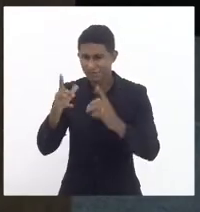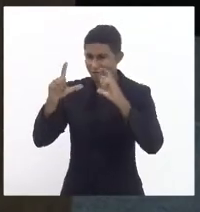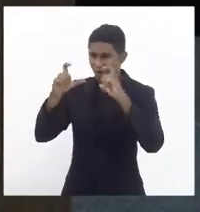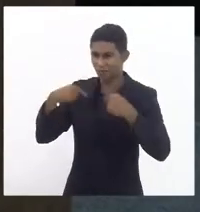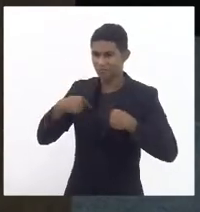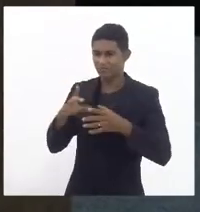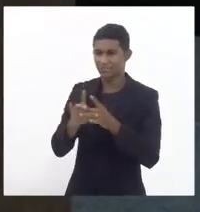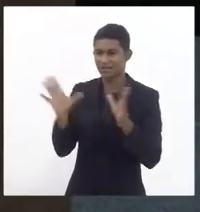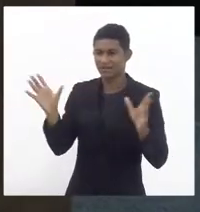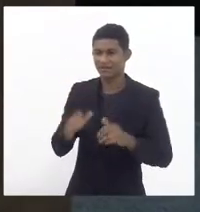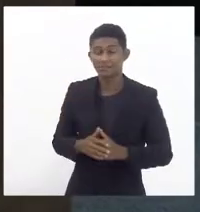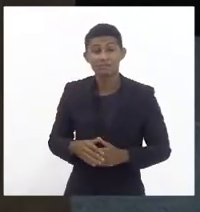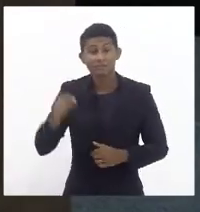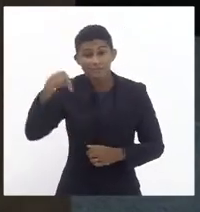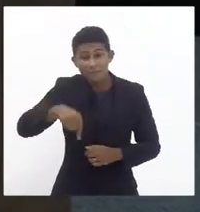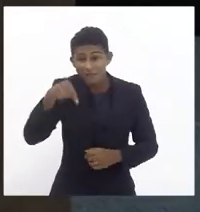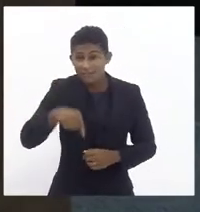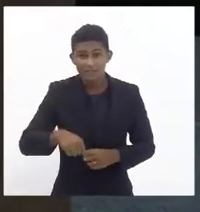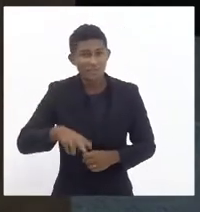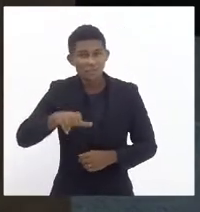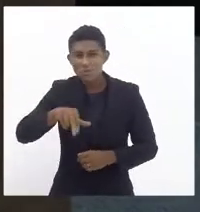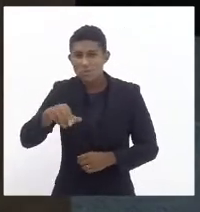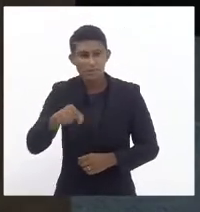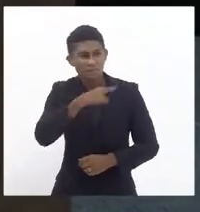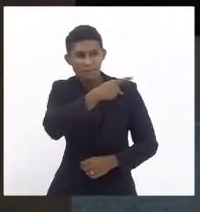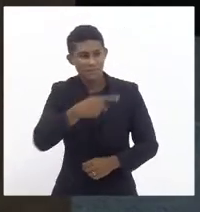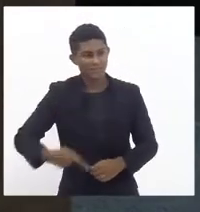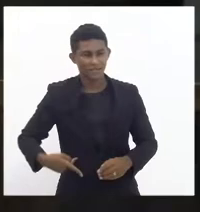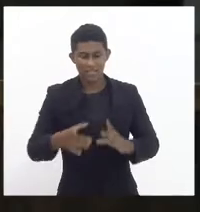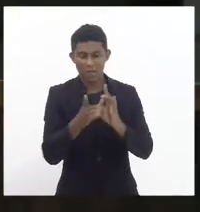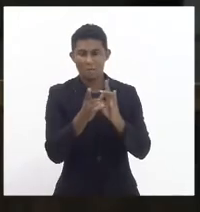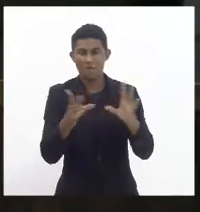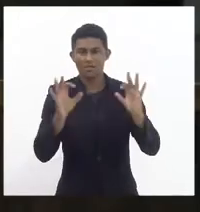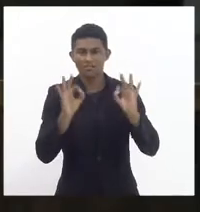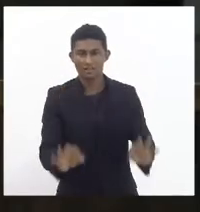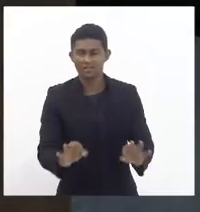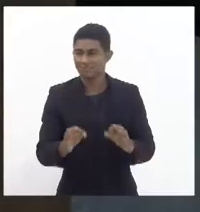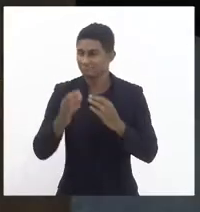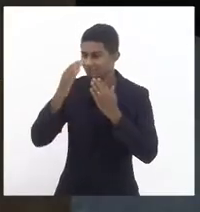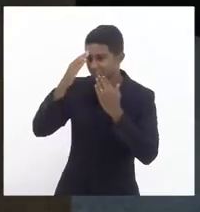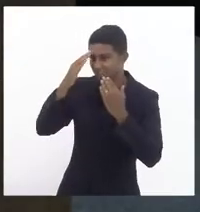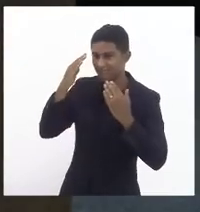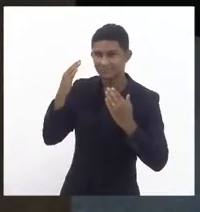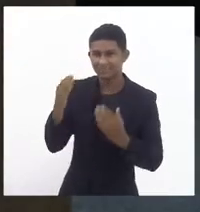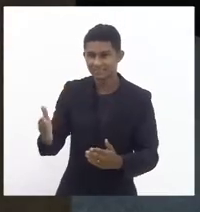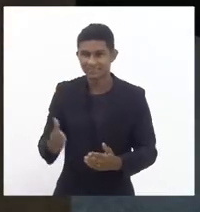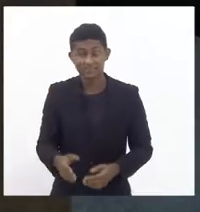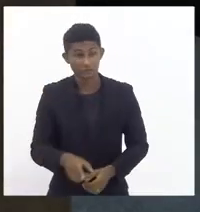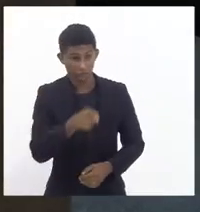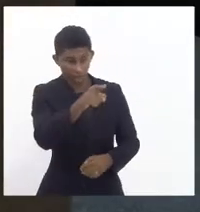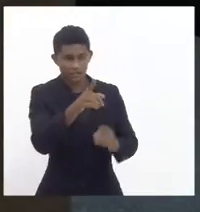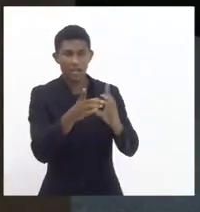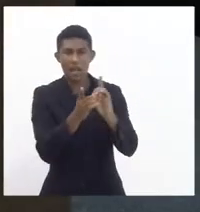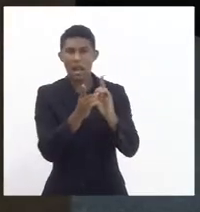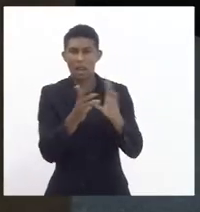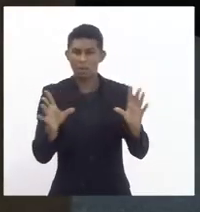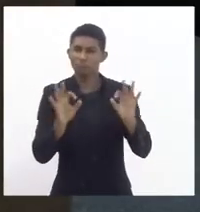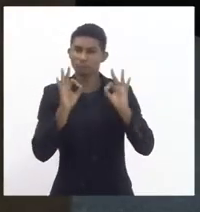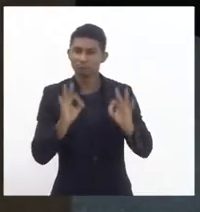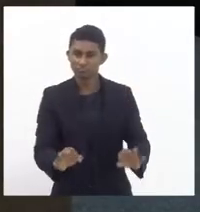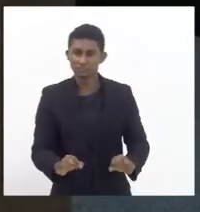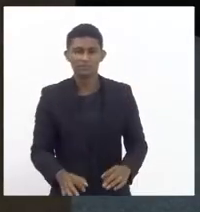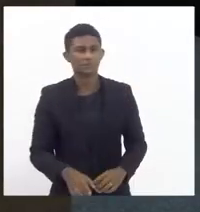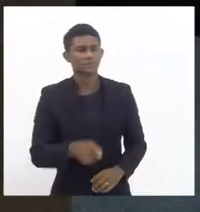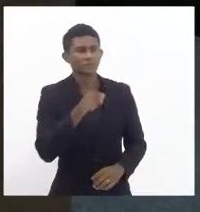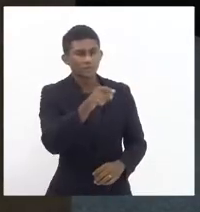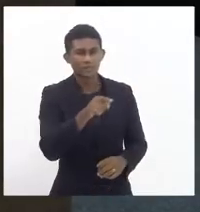foto à vontade Não nunca vi uma aqui na sua casa um presente tão democrático o senhor agradeço eu já deu não tenho nem sendo democrático te